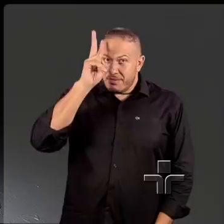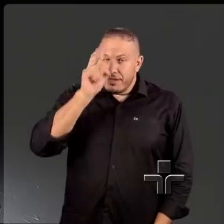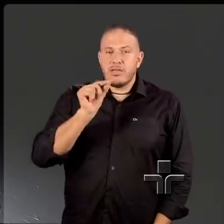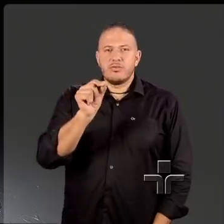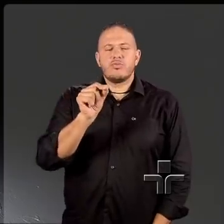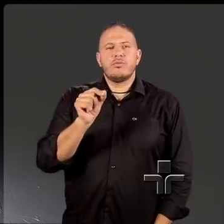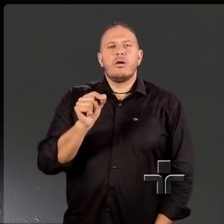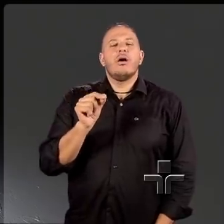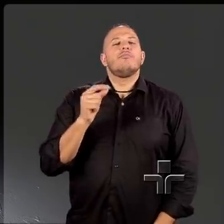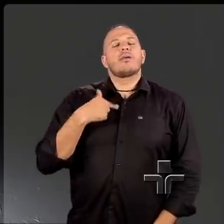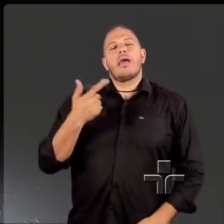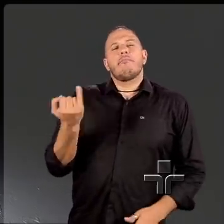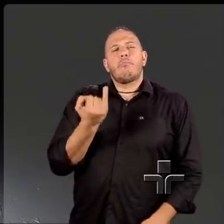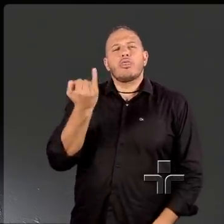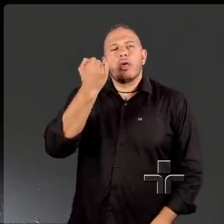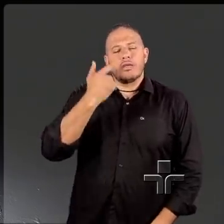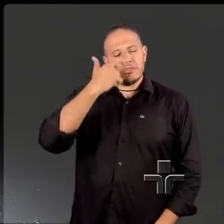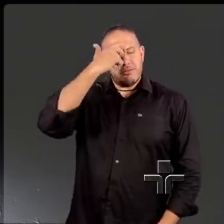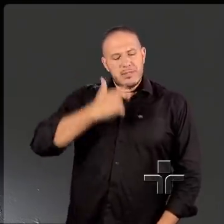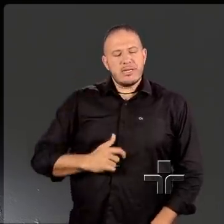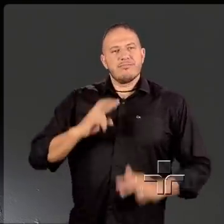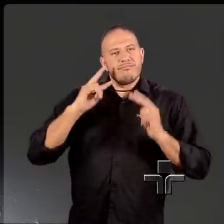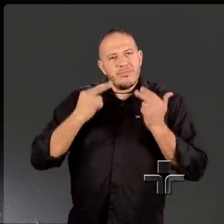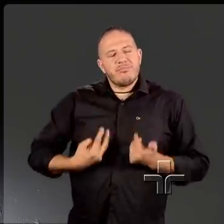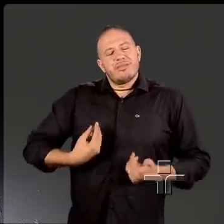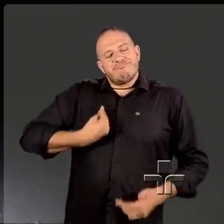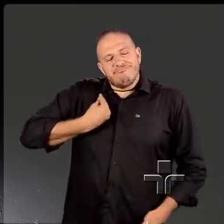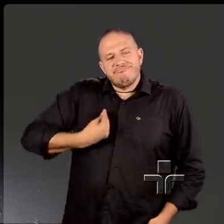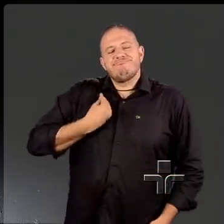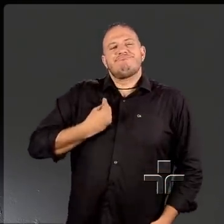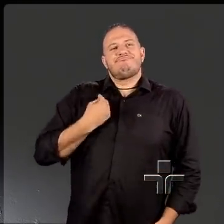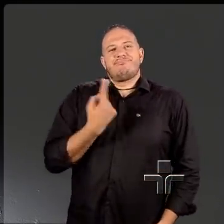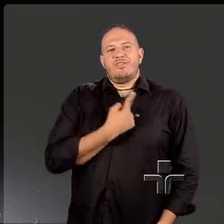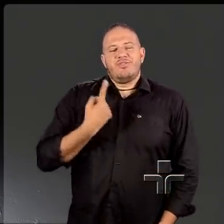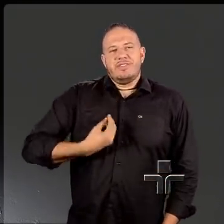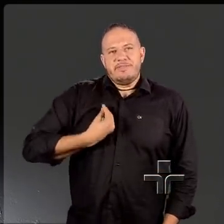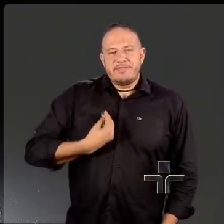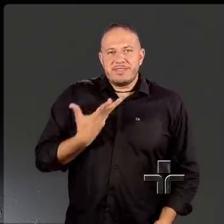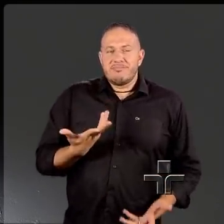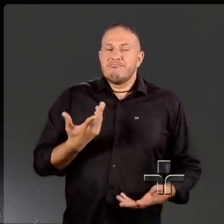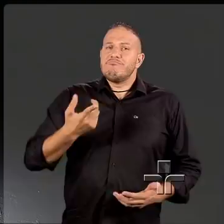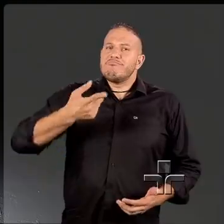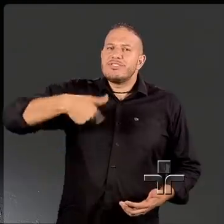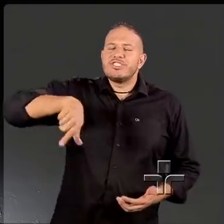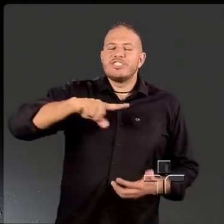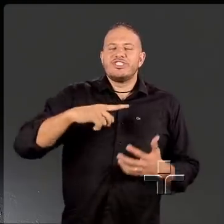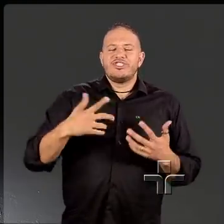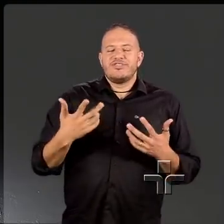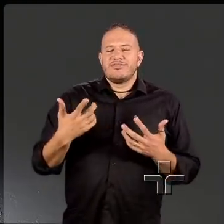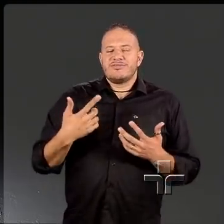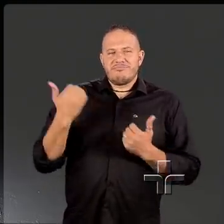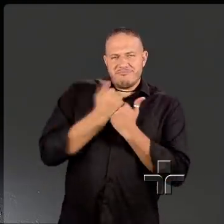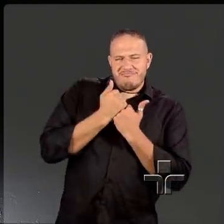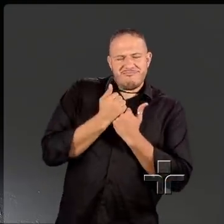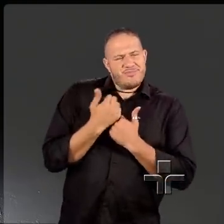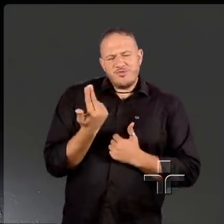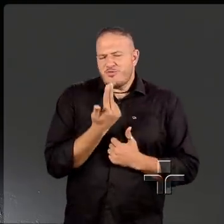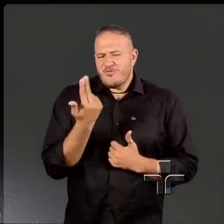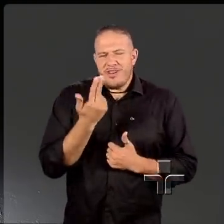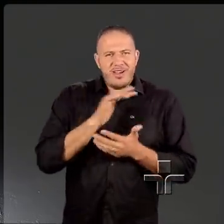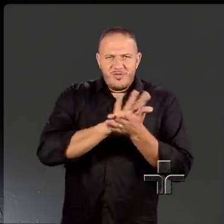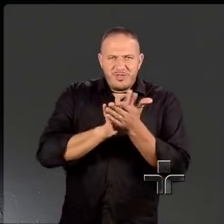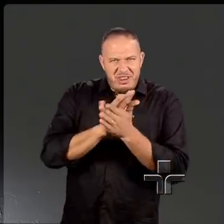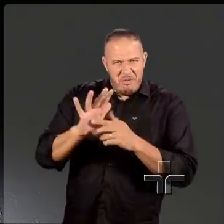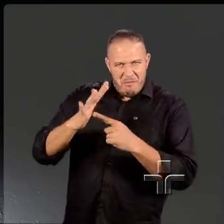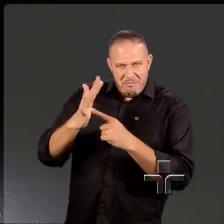nada é mais importante do que a existência da gente, da nossa espécie. A gente é insubstituível, não há nenhuma máquina